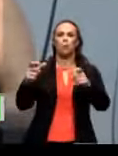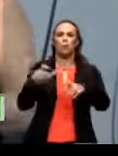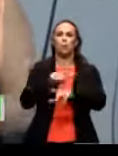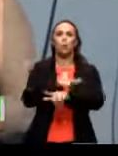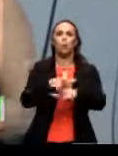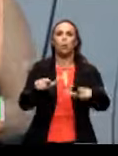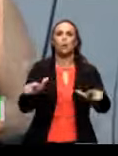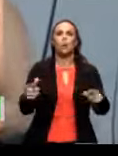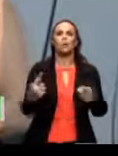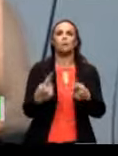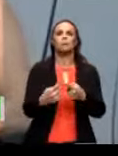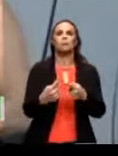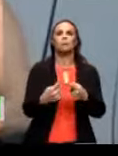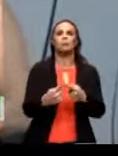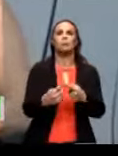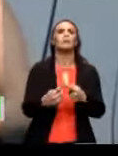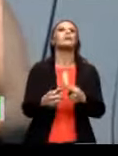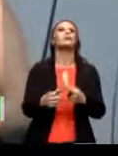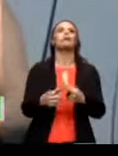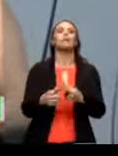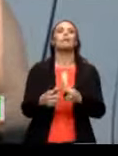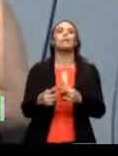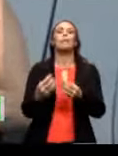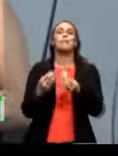impacto aí